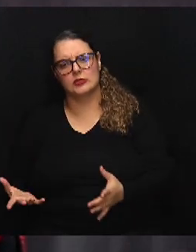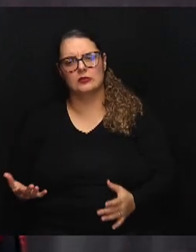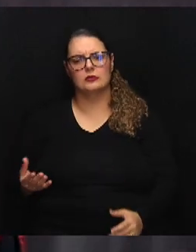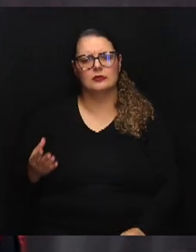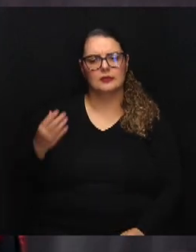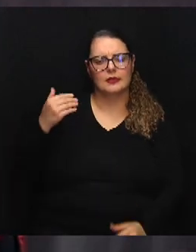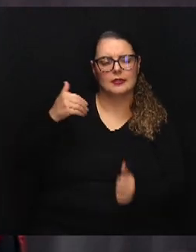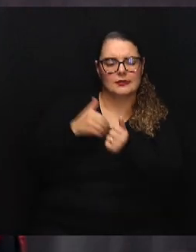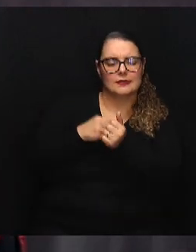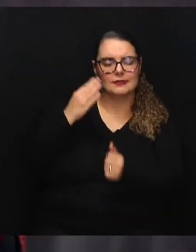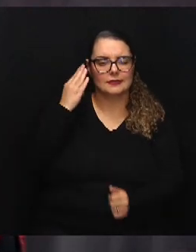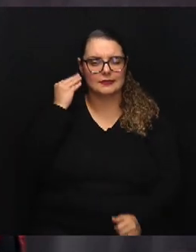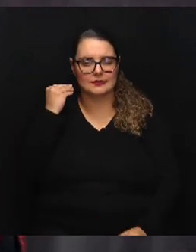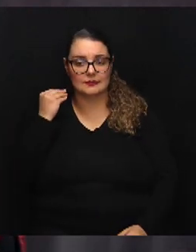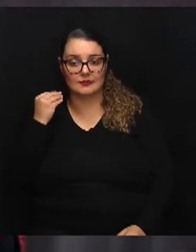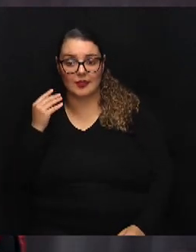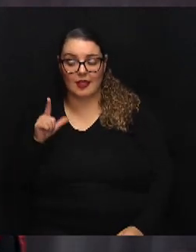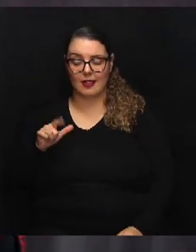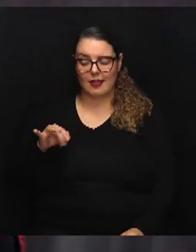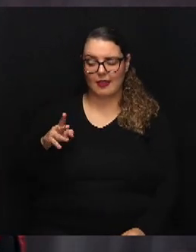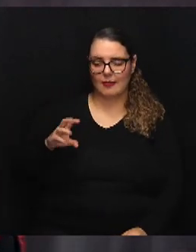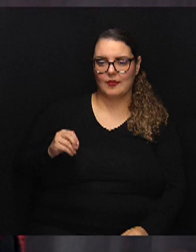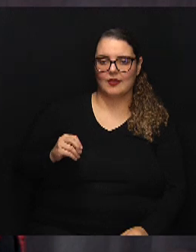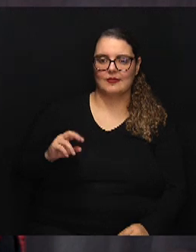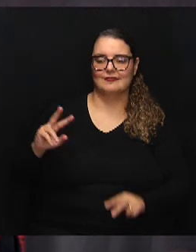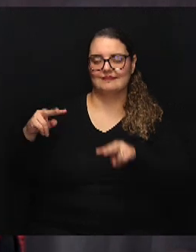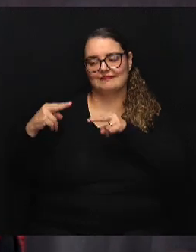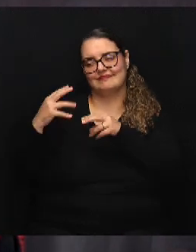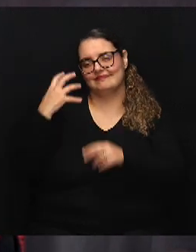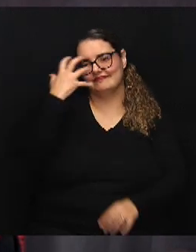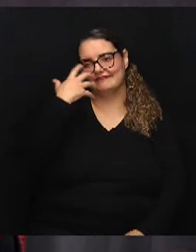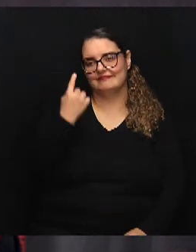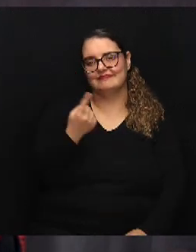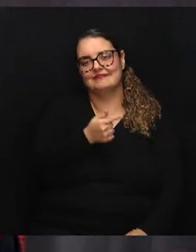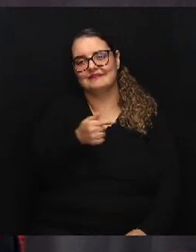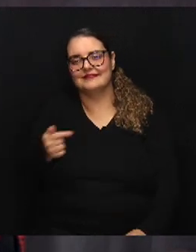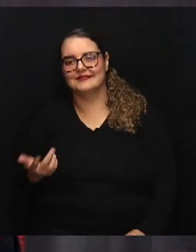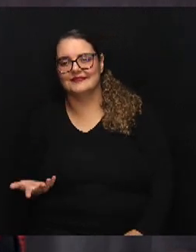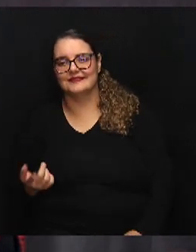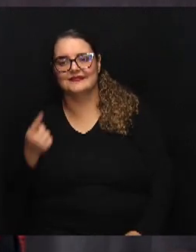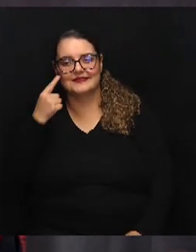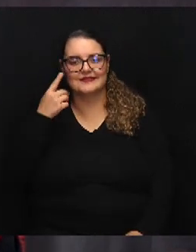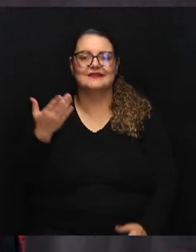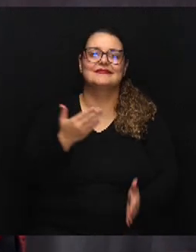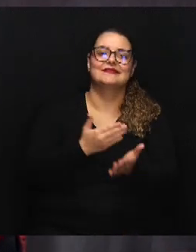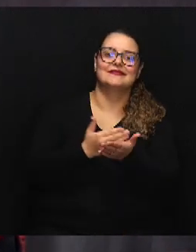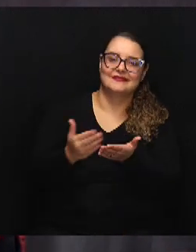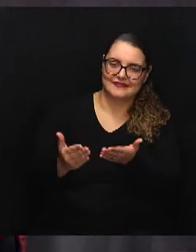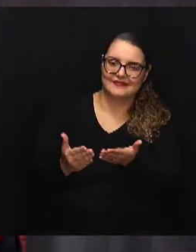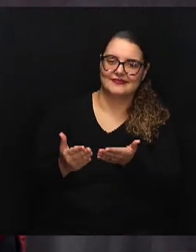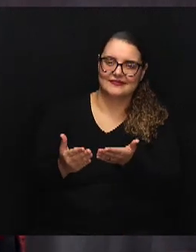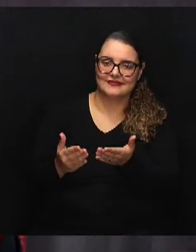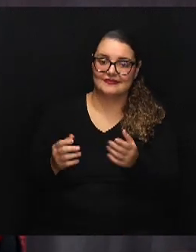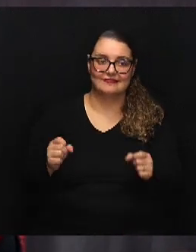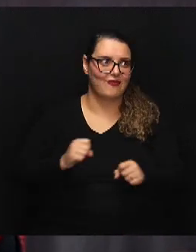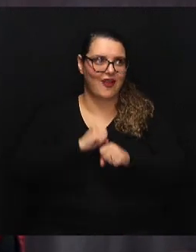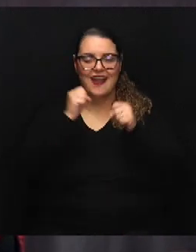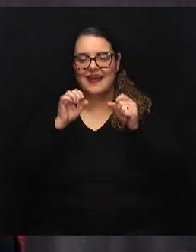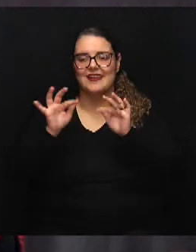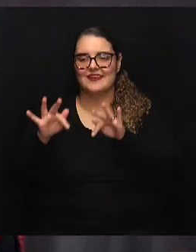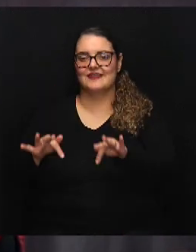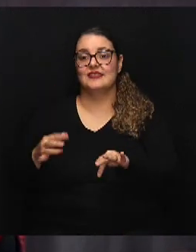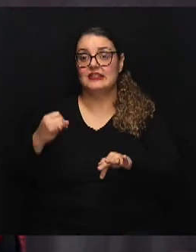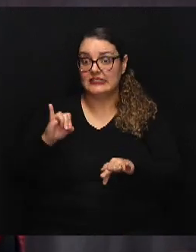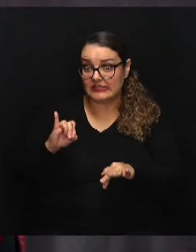ouvido, muita libido e pelo menos um olhar apaixonado por semana. O ideal é que o começo seja explosivo e o final, se